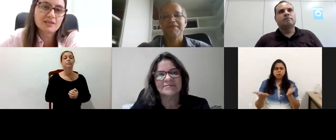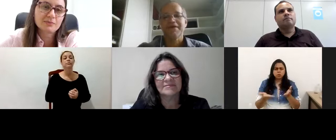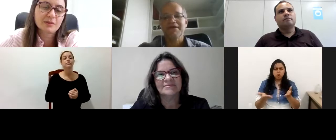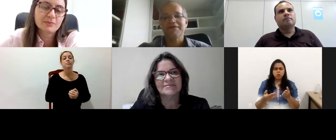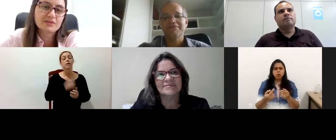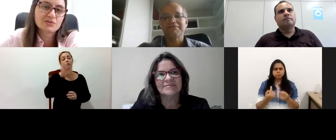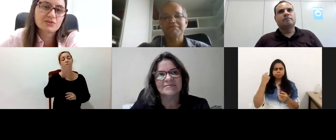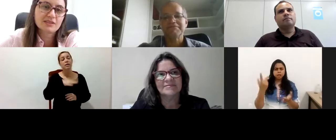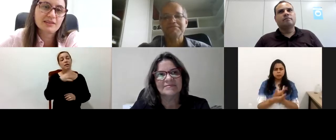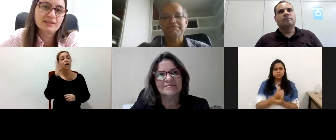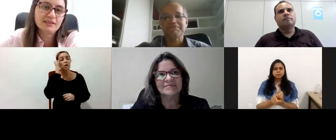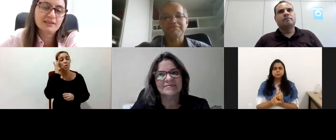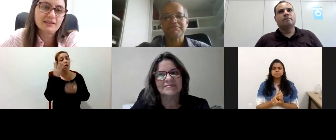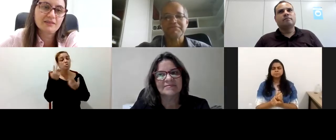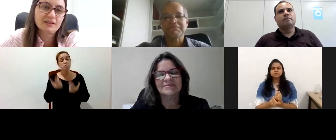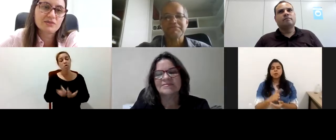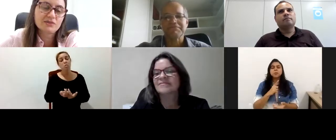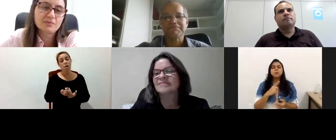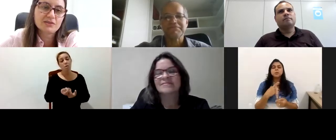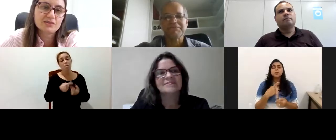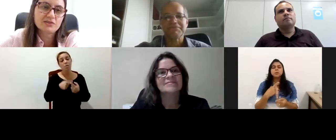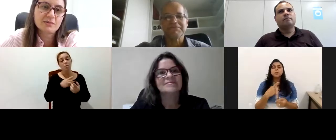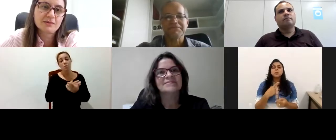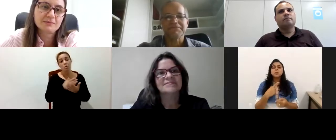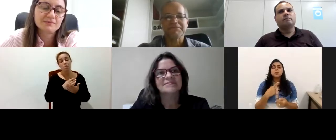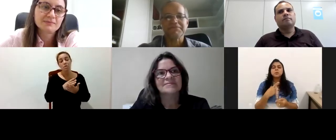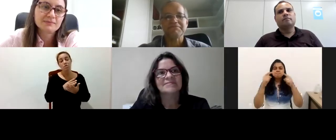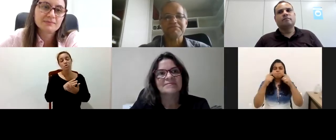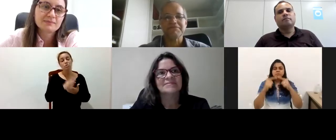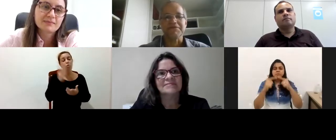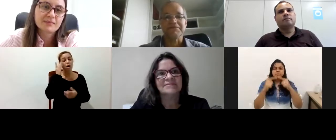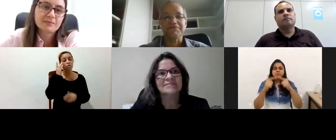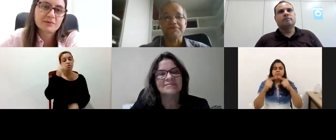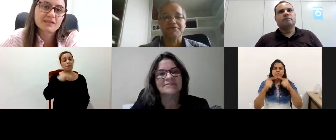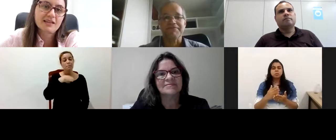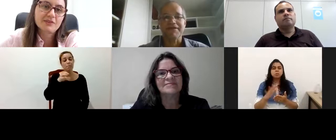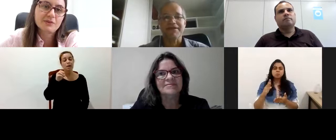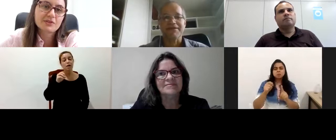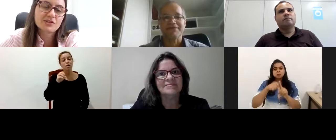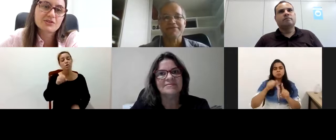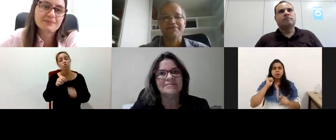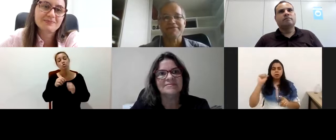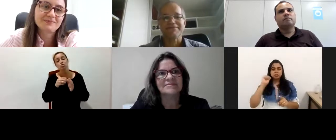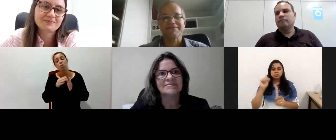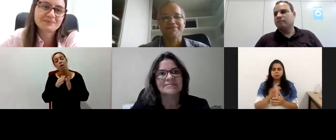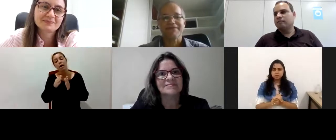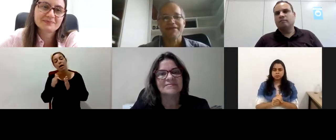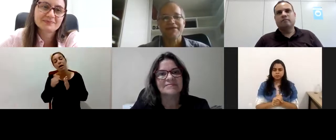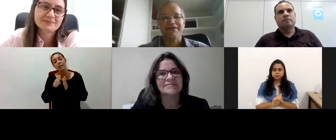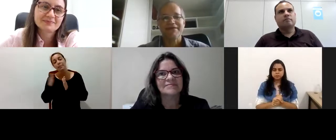que foi usado, porque a previsão de entrada é final de março e início de abril. Nossa. Pelo que a Daniele falou para a gente. É